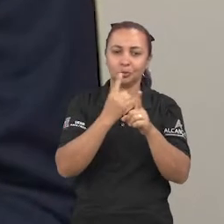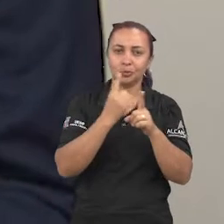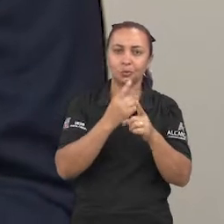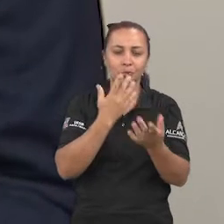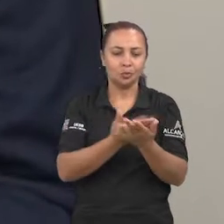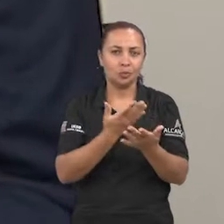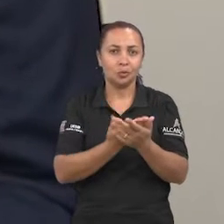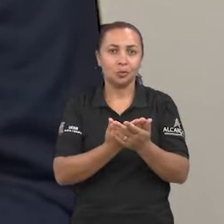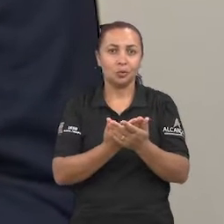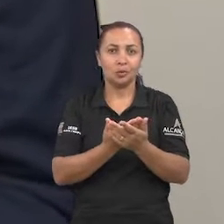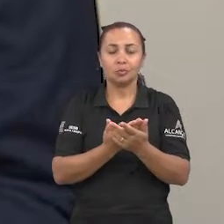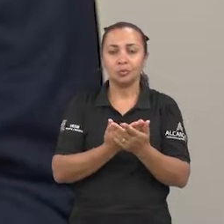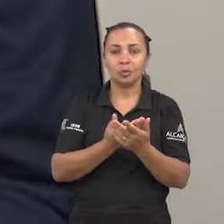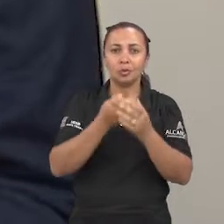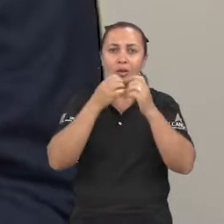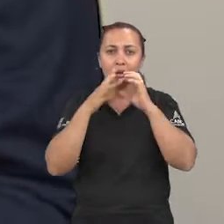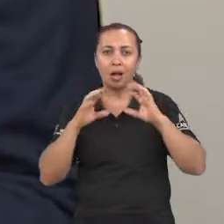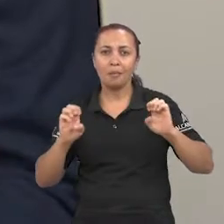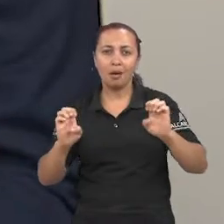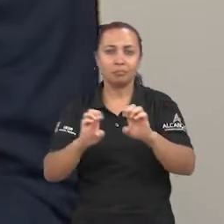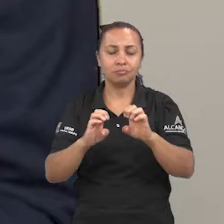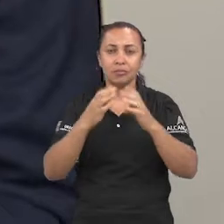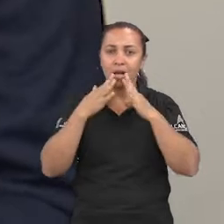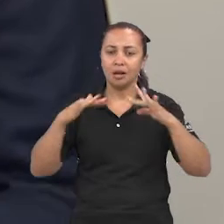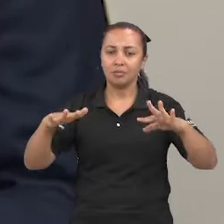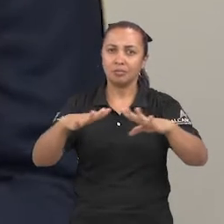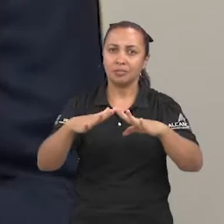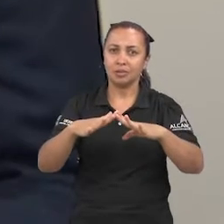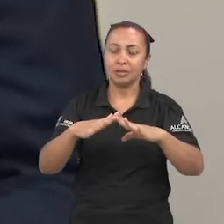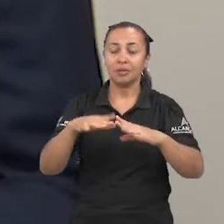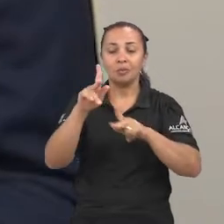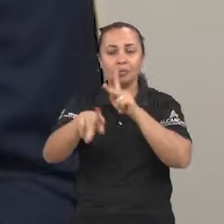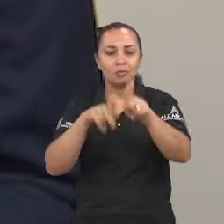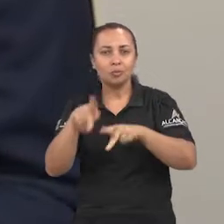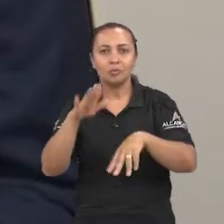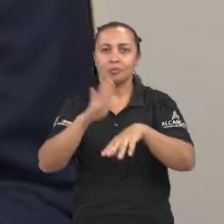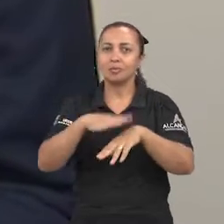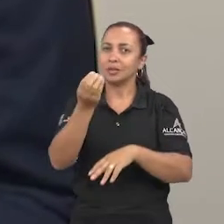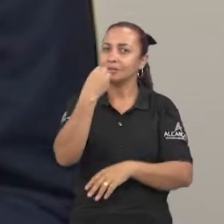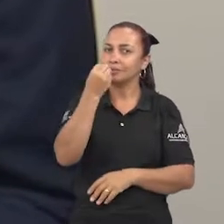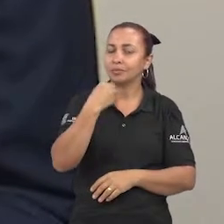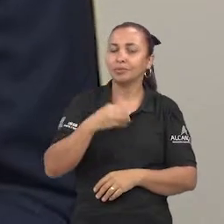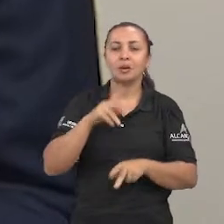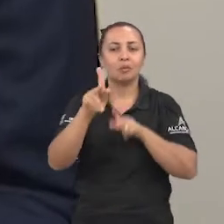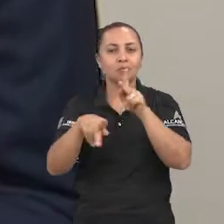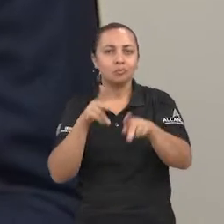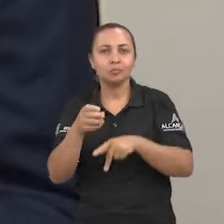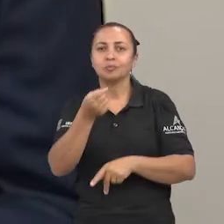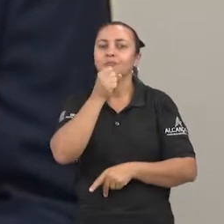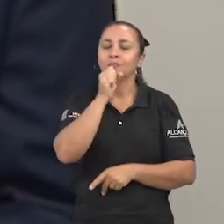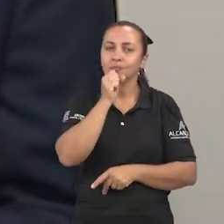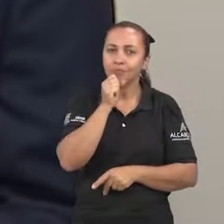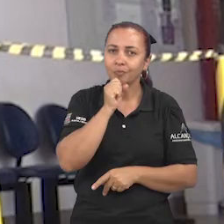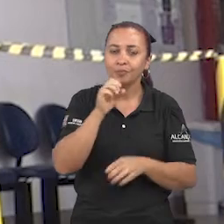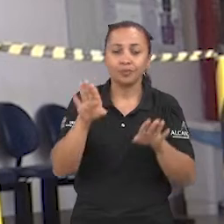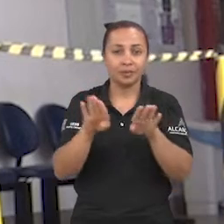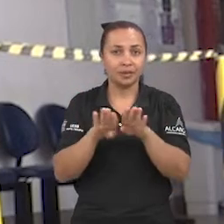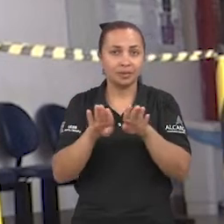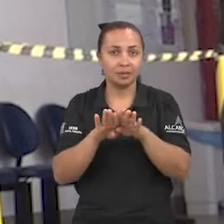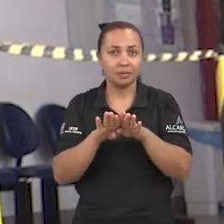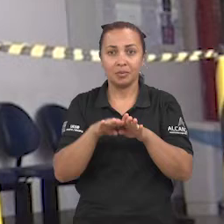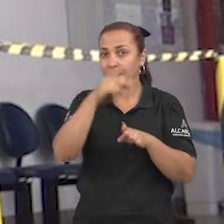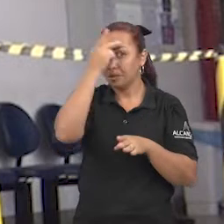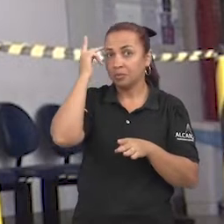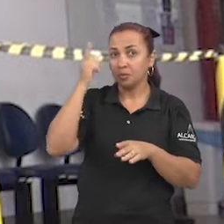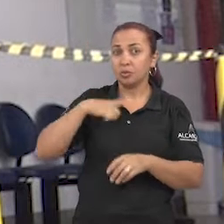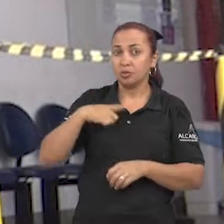vulneráveis eram principalmente as populações de idosos e que também aqueles pacientes que tinham alguma comorbidade. Essas